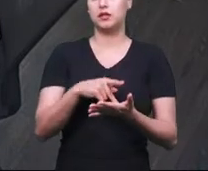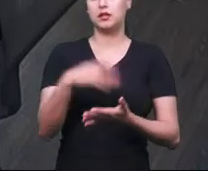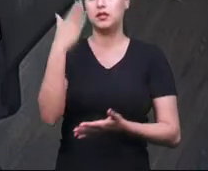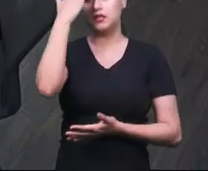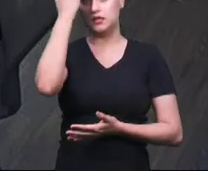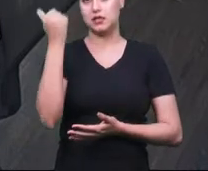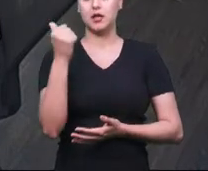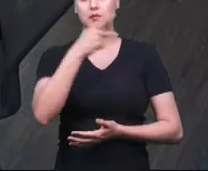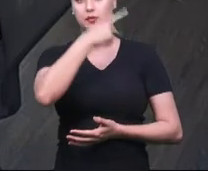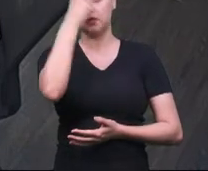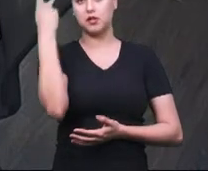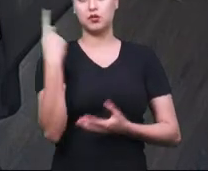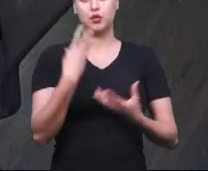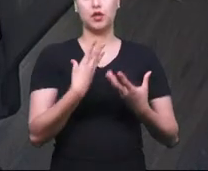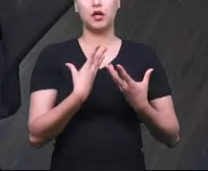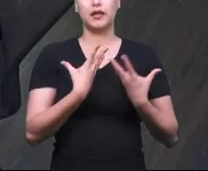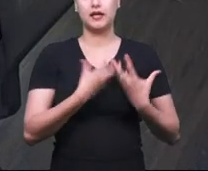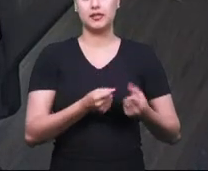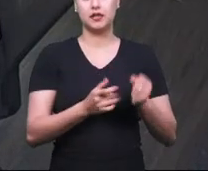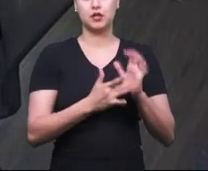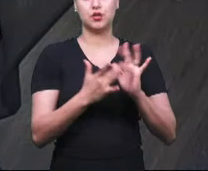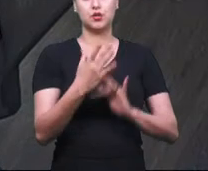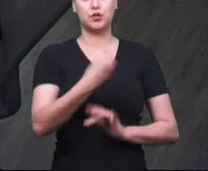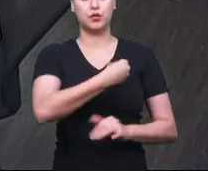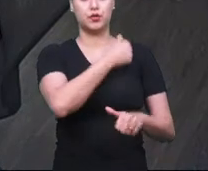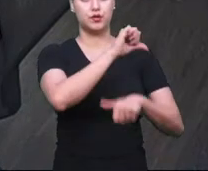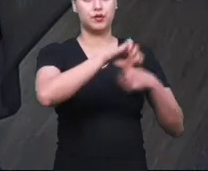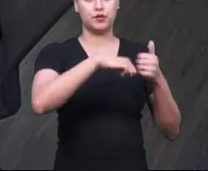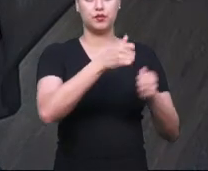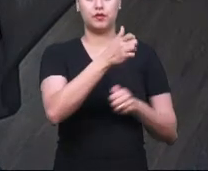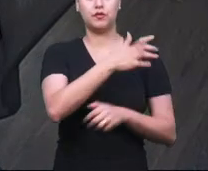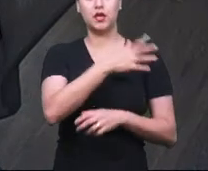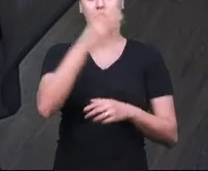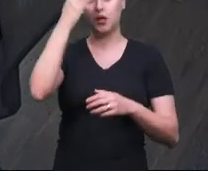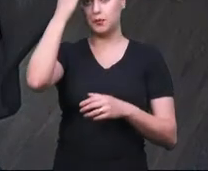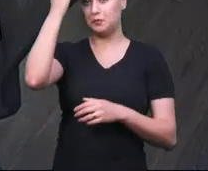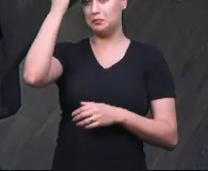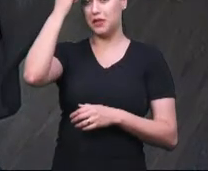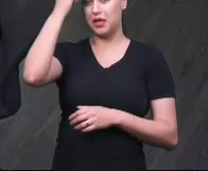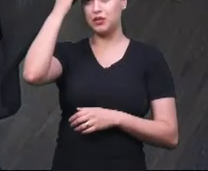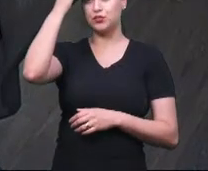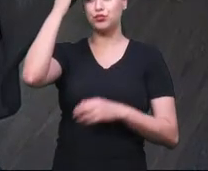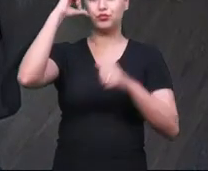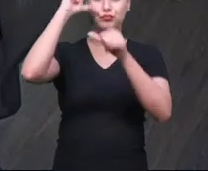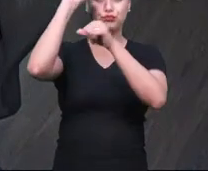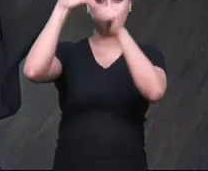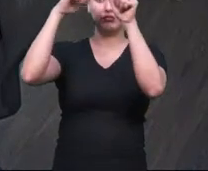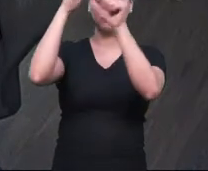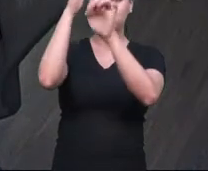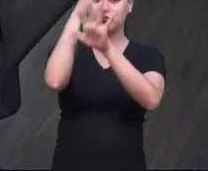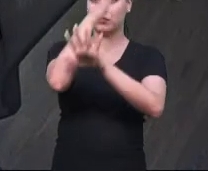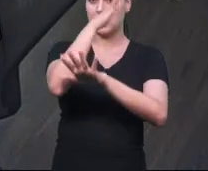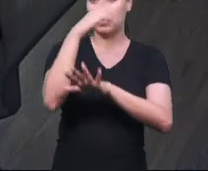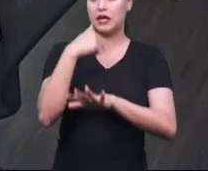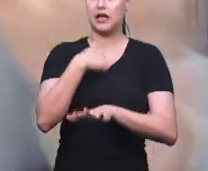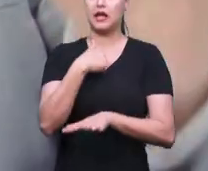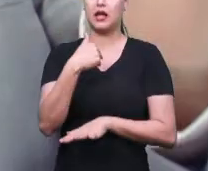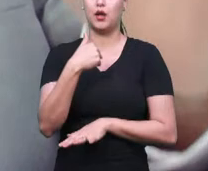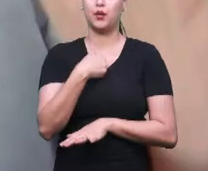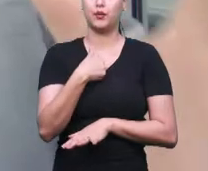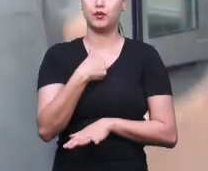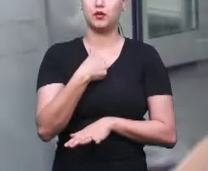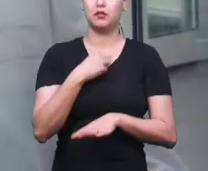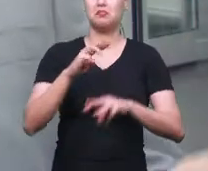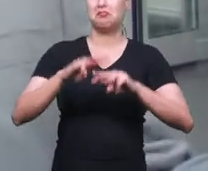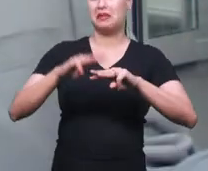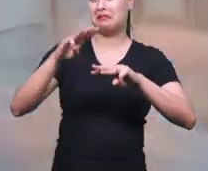uma nova criatura no Senhor. A mente muda. E as coisas mudaram, o que eu sempre fui das